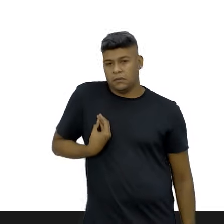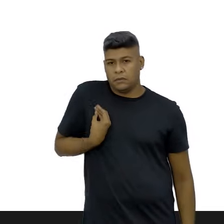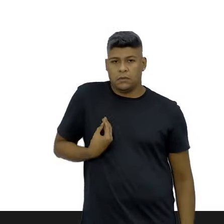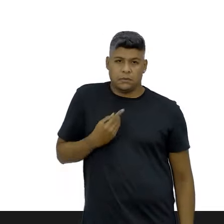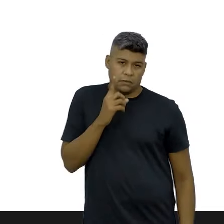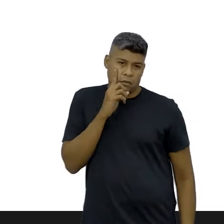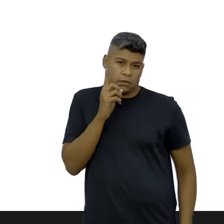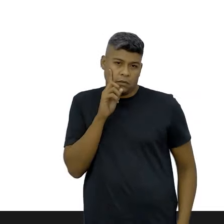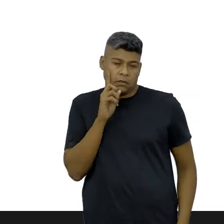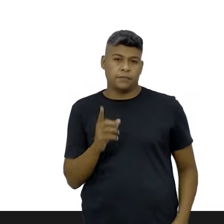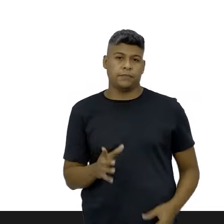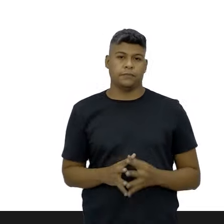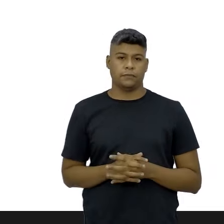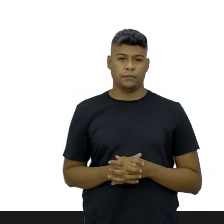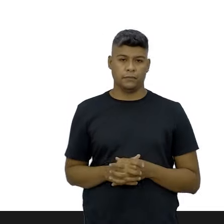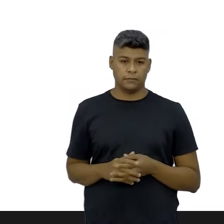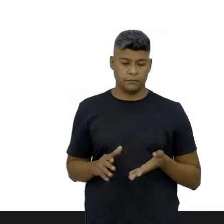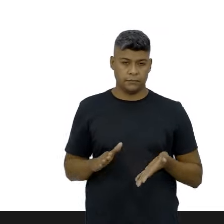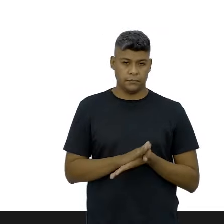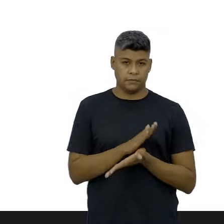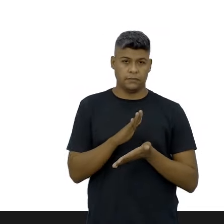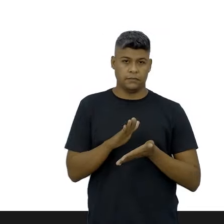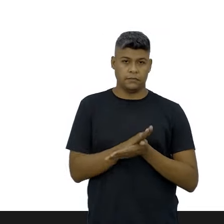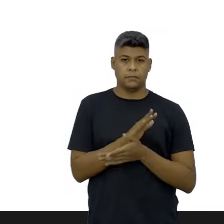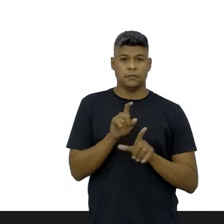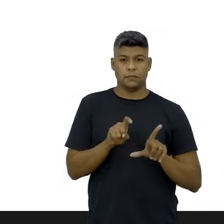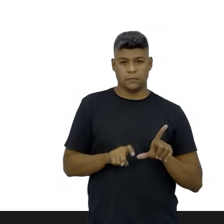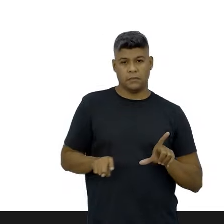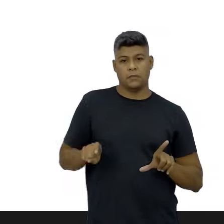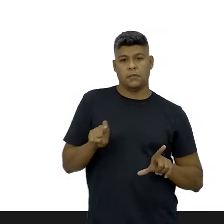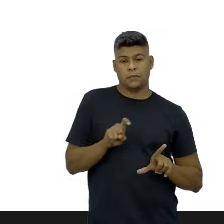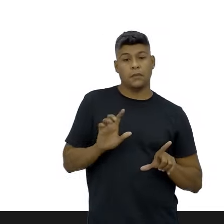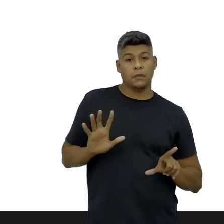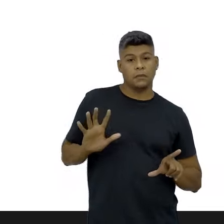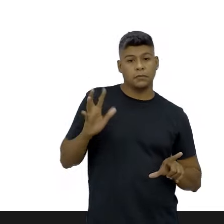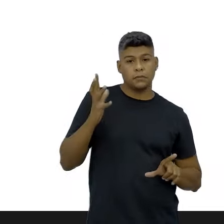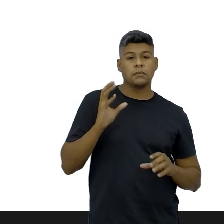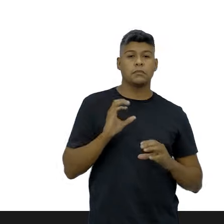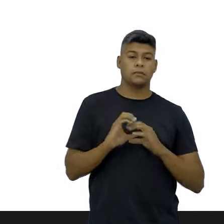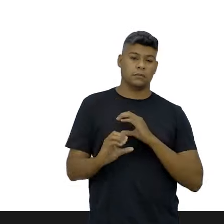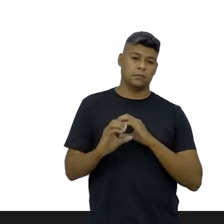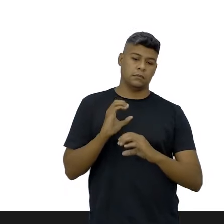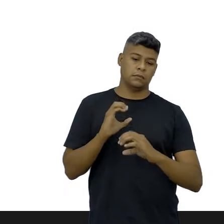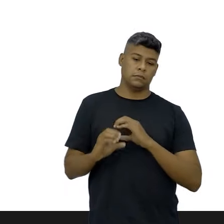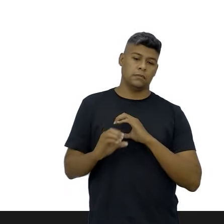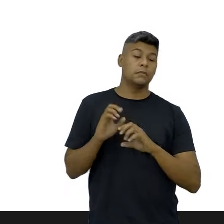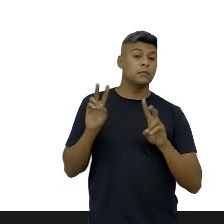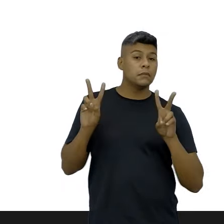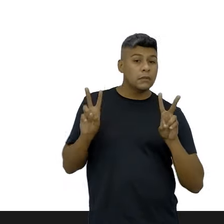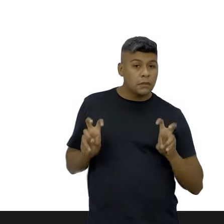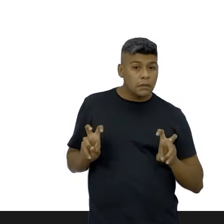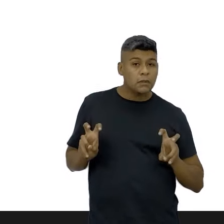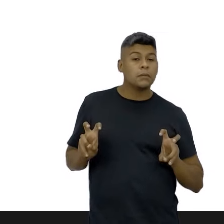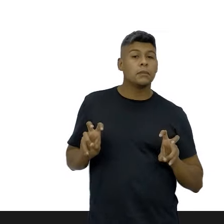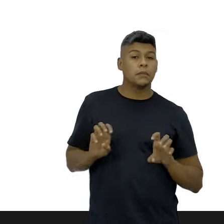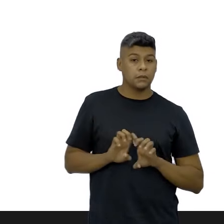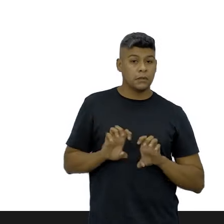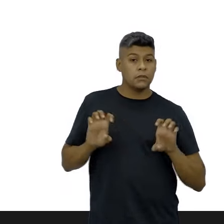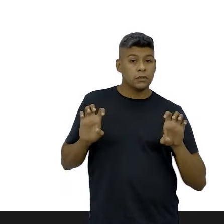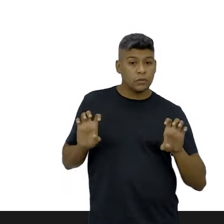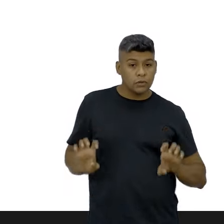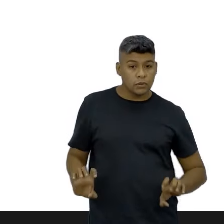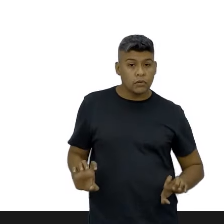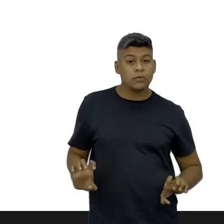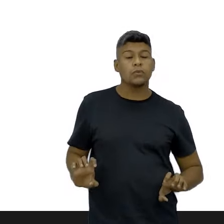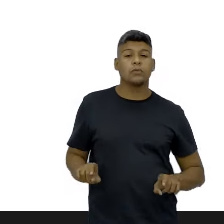cotidiana, impresso ou digital, considerando a situação comunicativa, tema, assunto, a estrutura